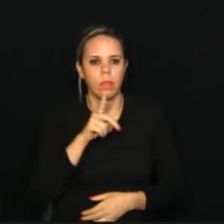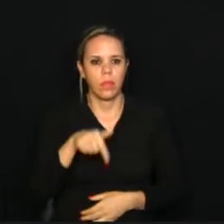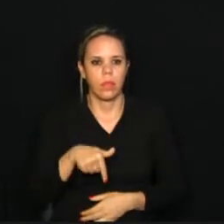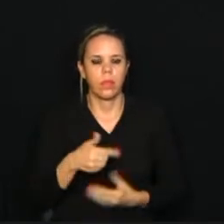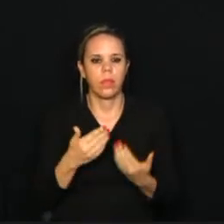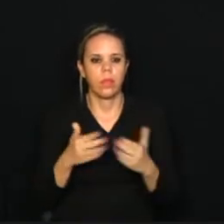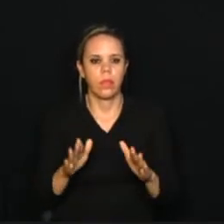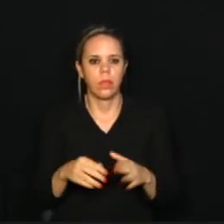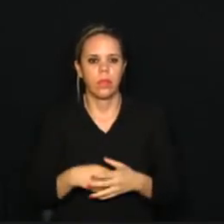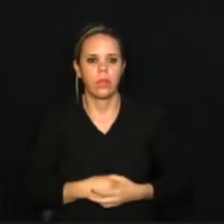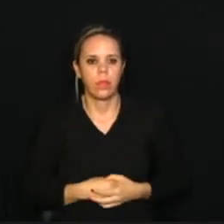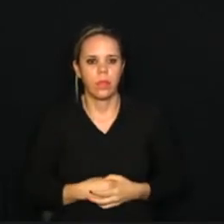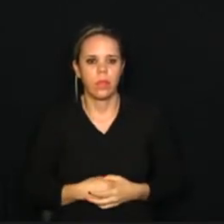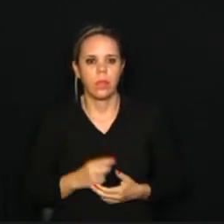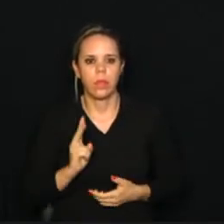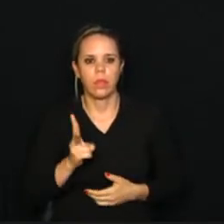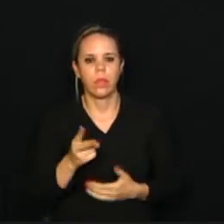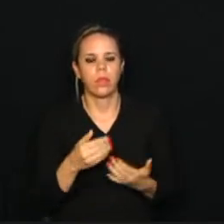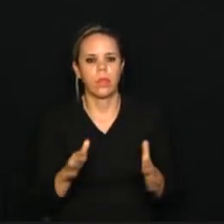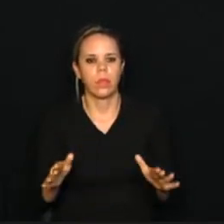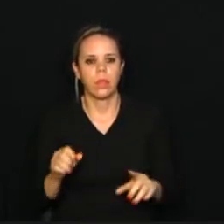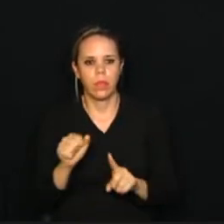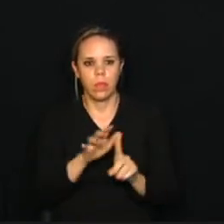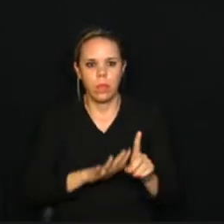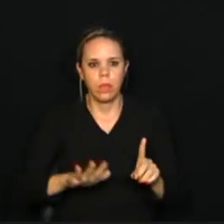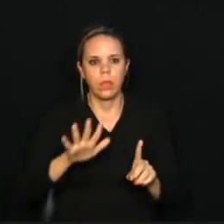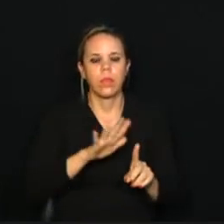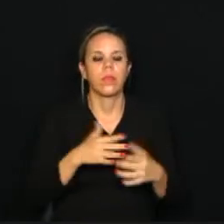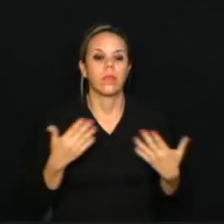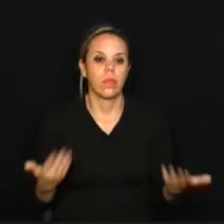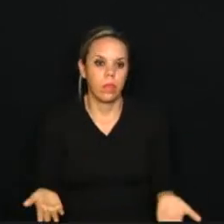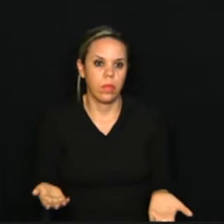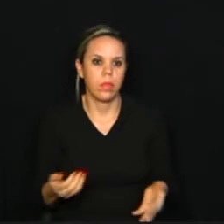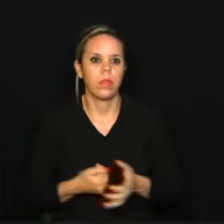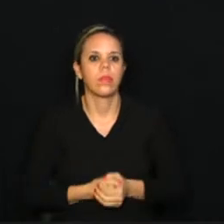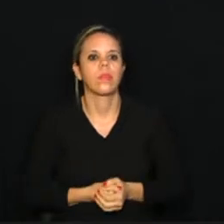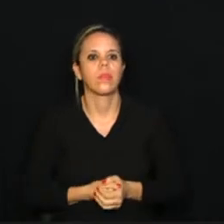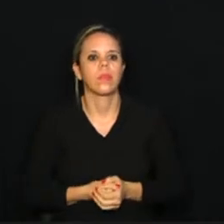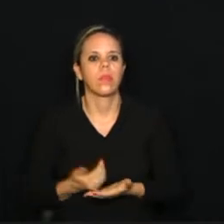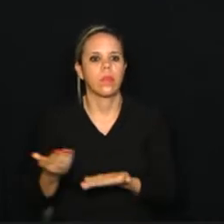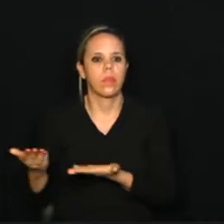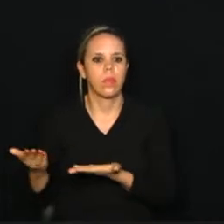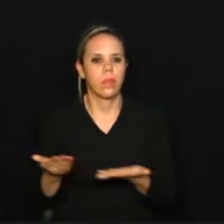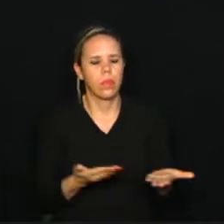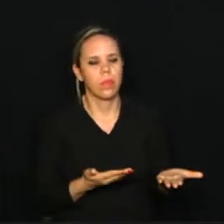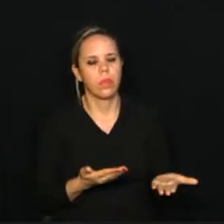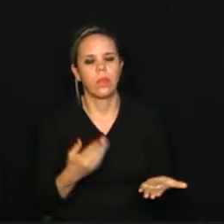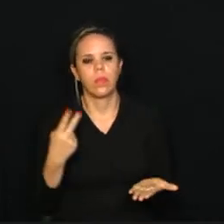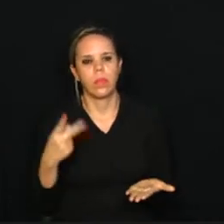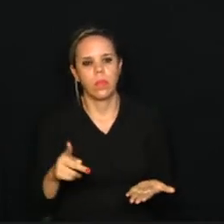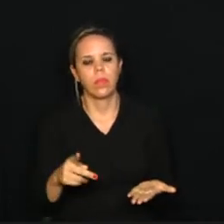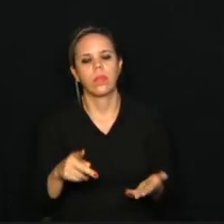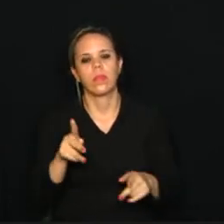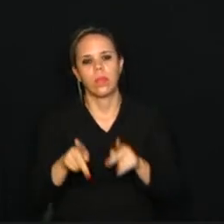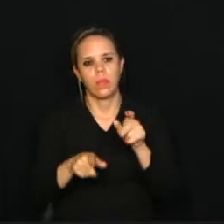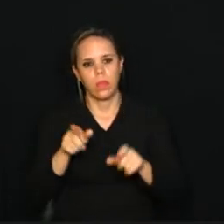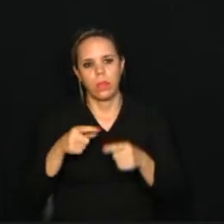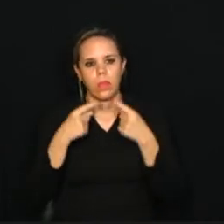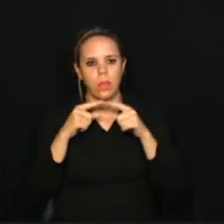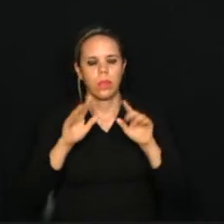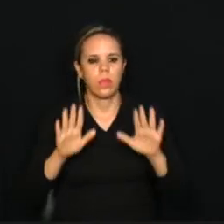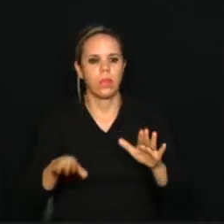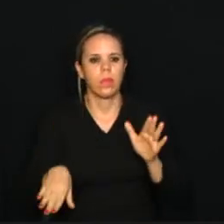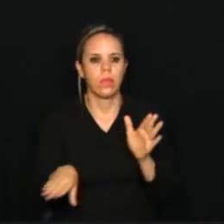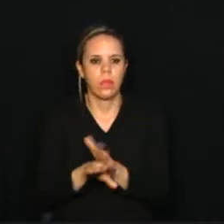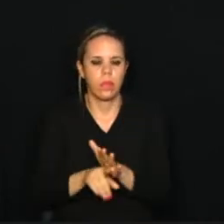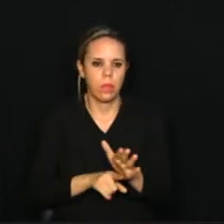portas abertas, como sempre esteve a sociedade, não é? Para receber os seus reclamos e